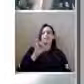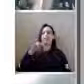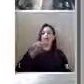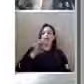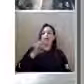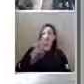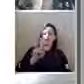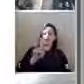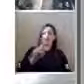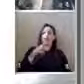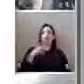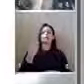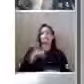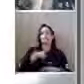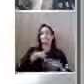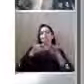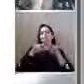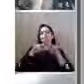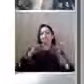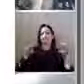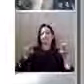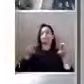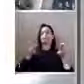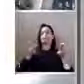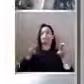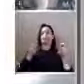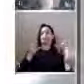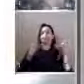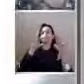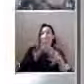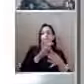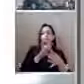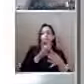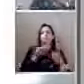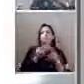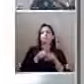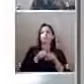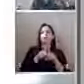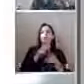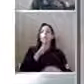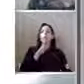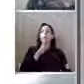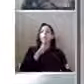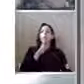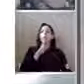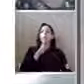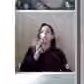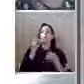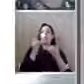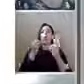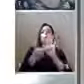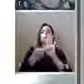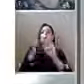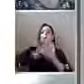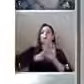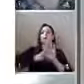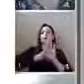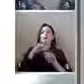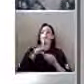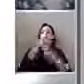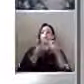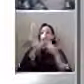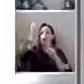Ettinger. Também lançamos mão do ramo conhecido como a metalexicografia aplicada ao ensino-aprendizagem,